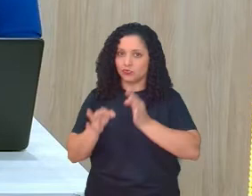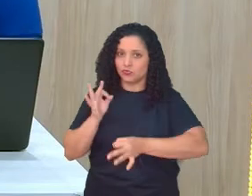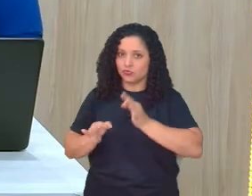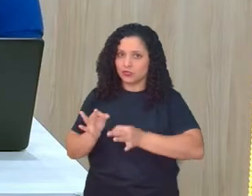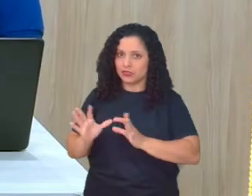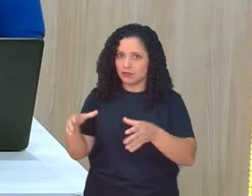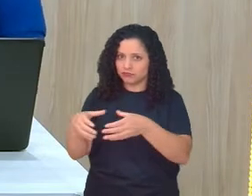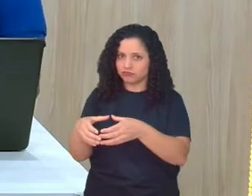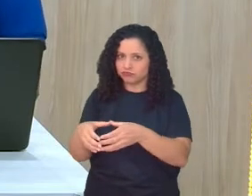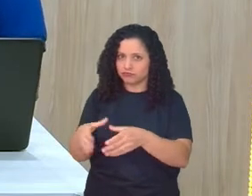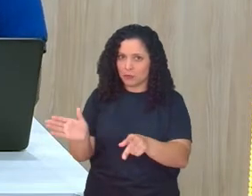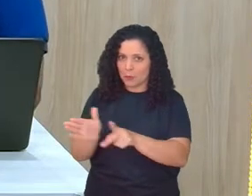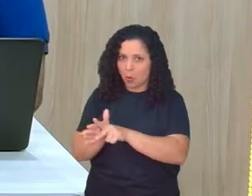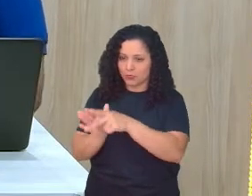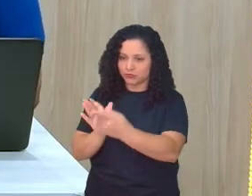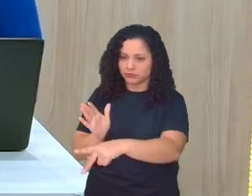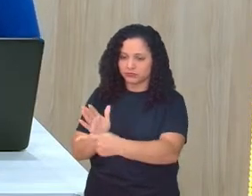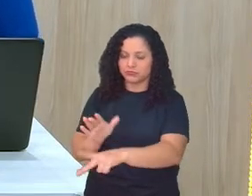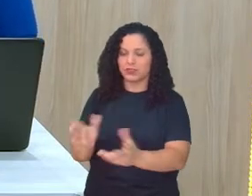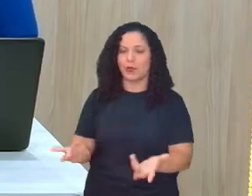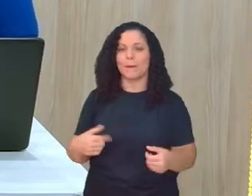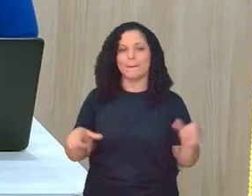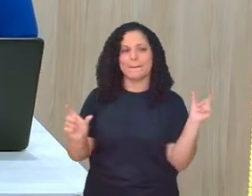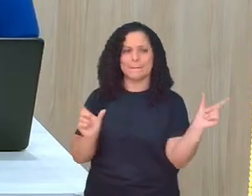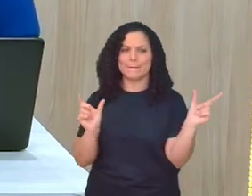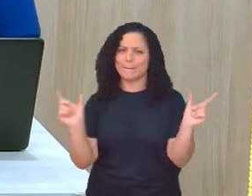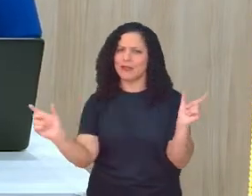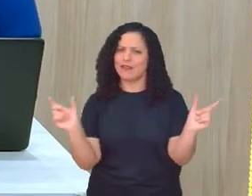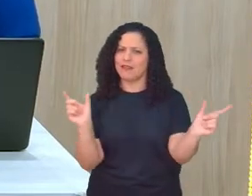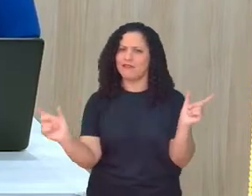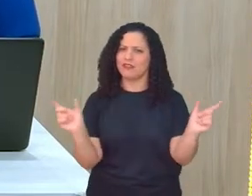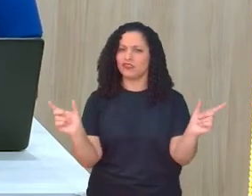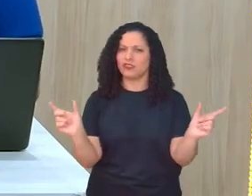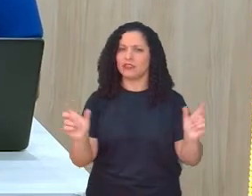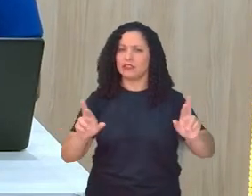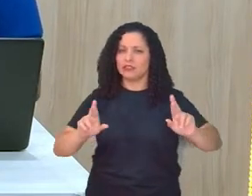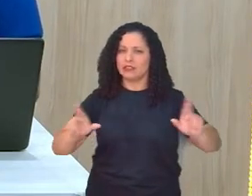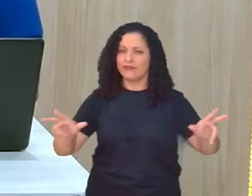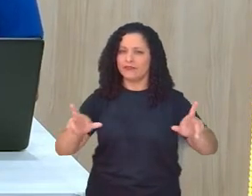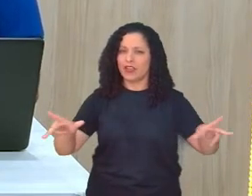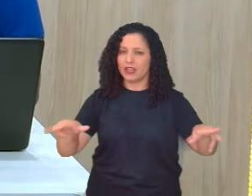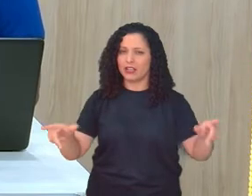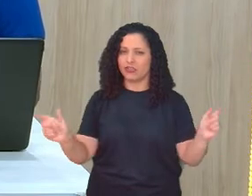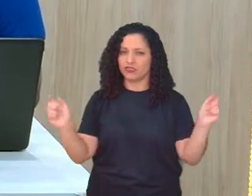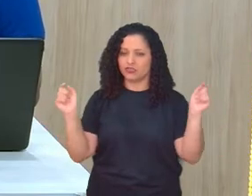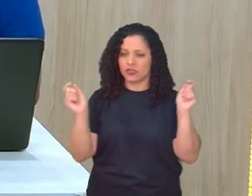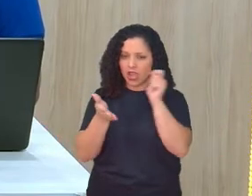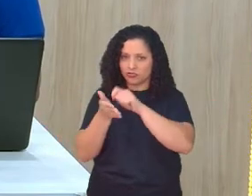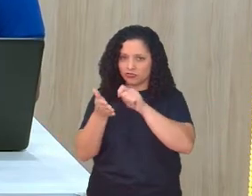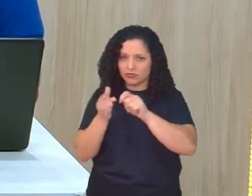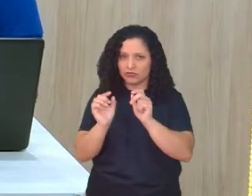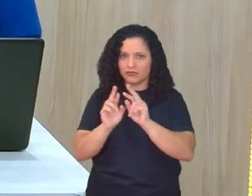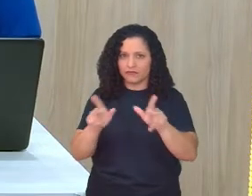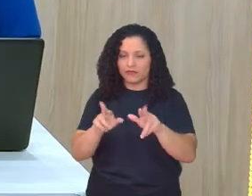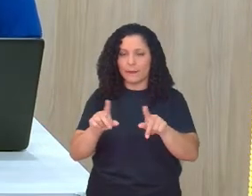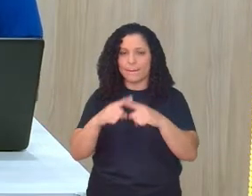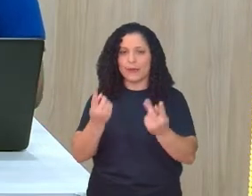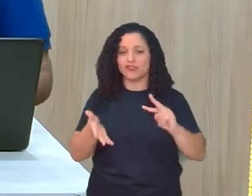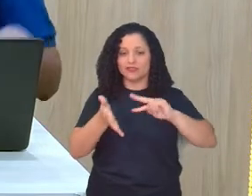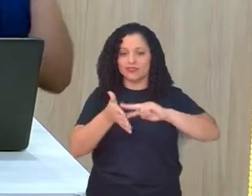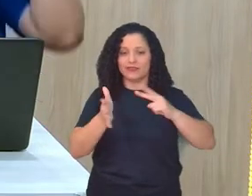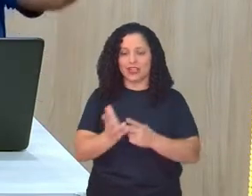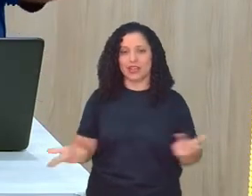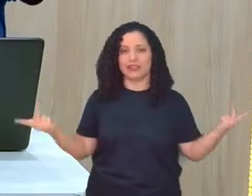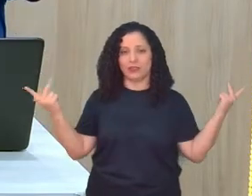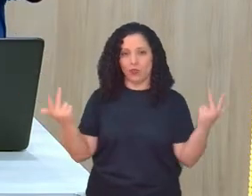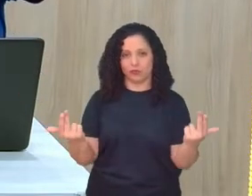não é, que são duas palavras sinônimas, com grafia diferente, mas que têm o mesmo significado. Então,